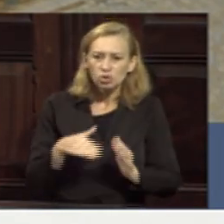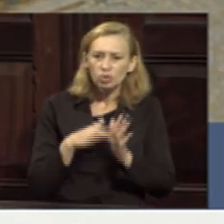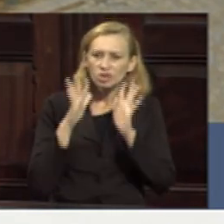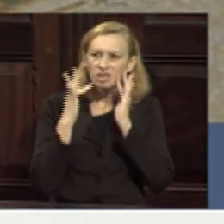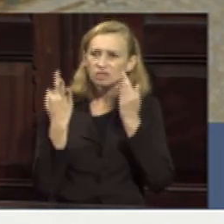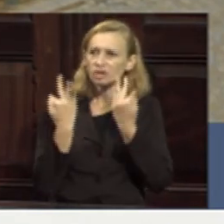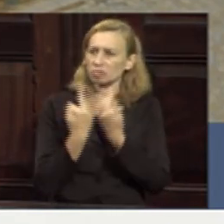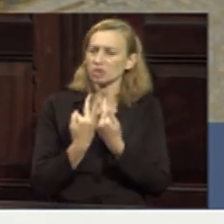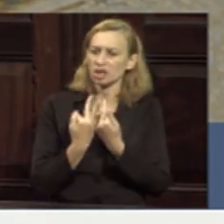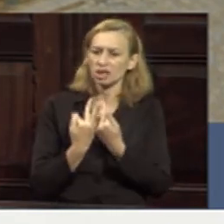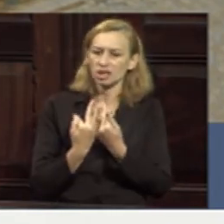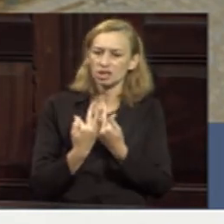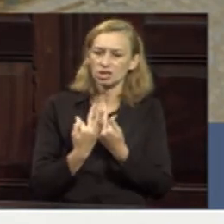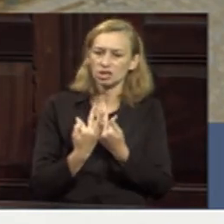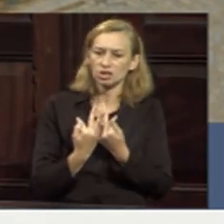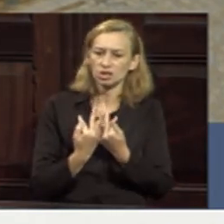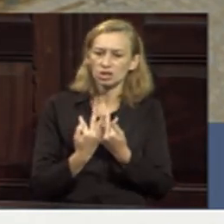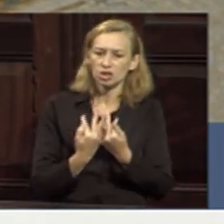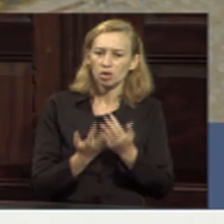Joãos